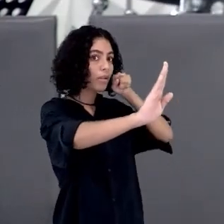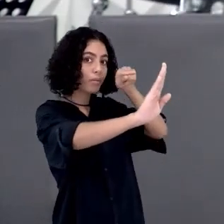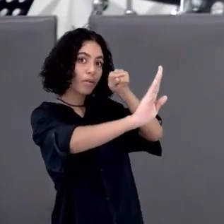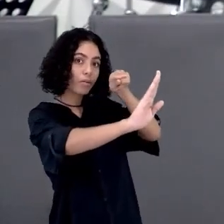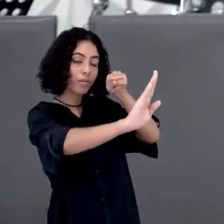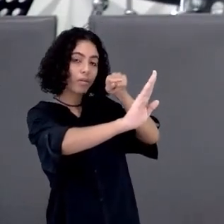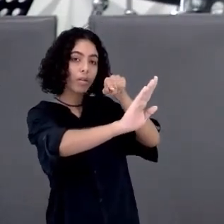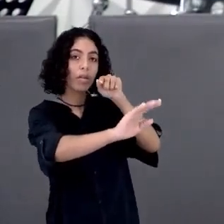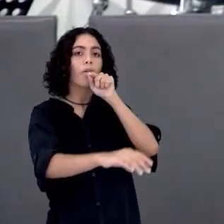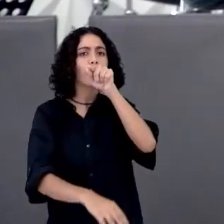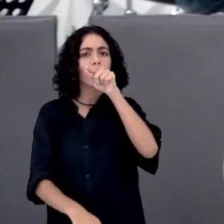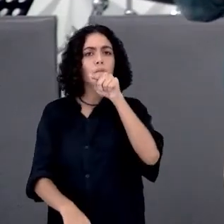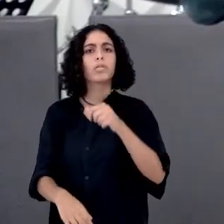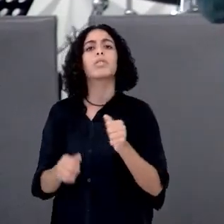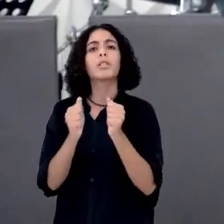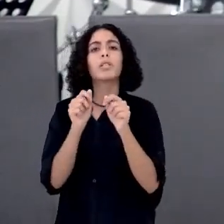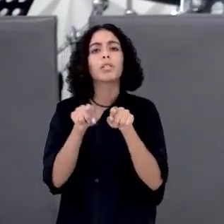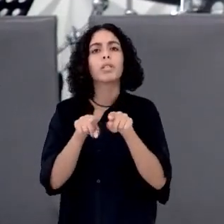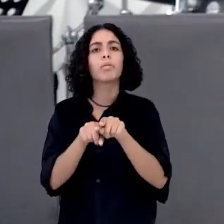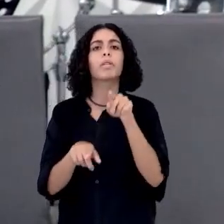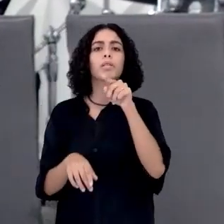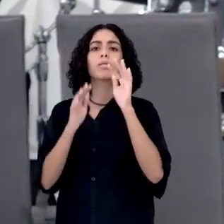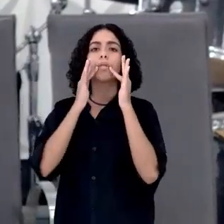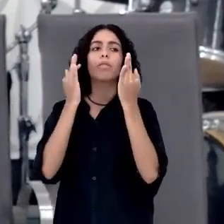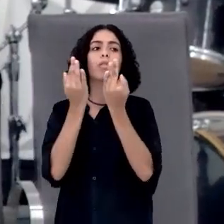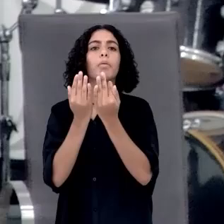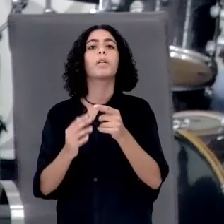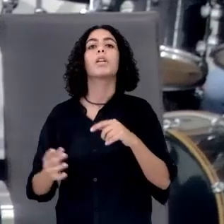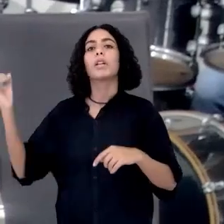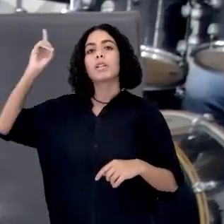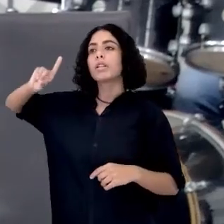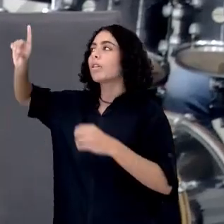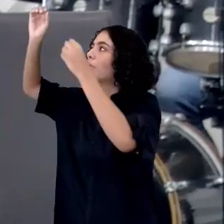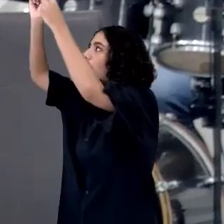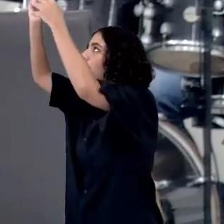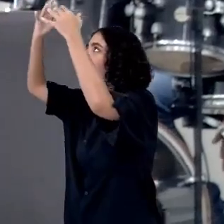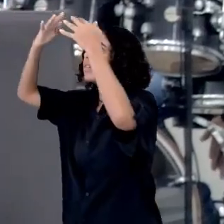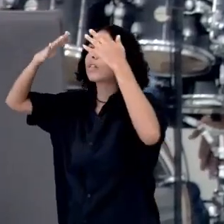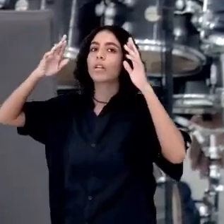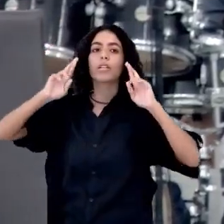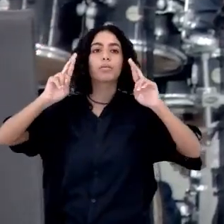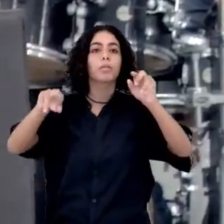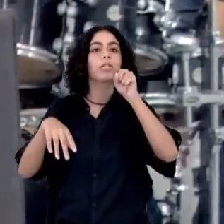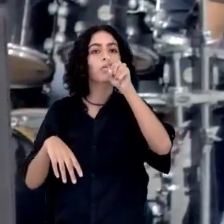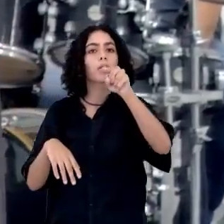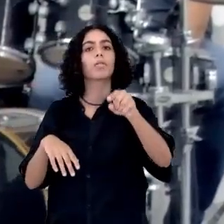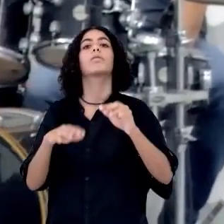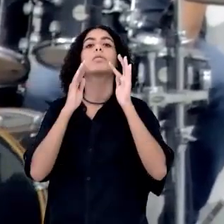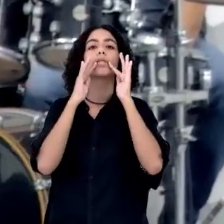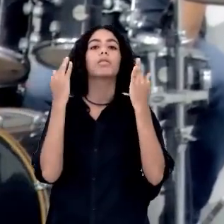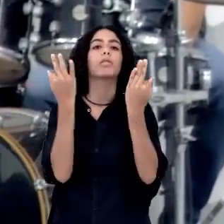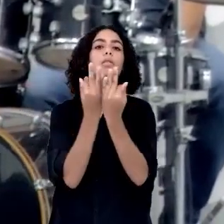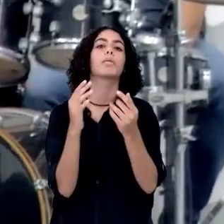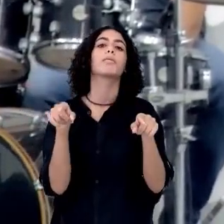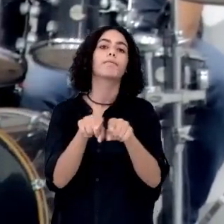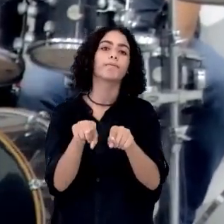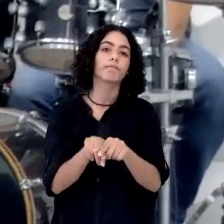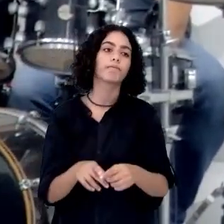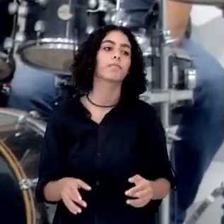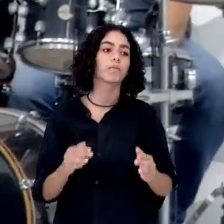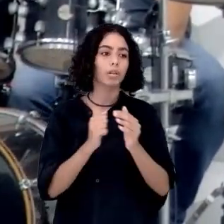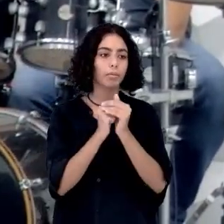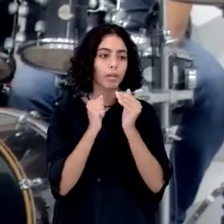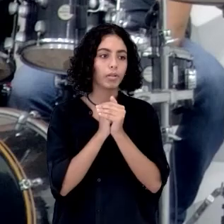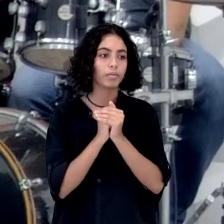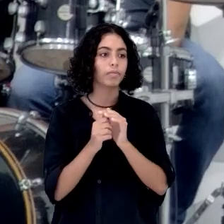tragédia. Deus dá esperança para você e para a sua família. Amém? Vamos orar.